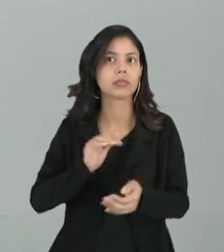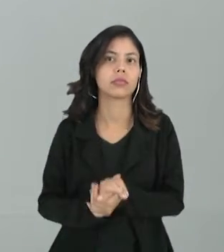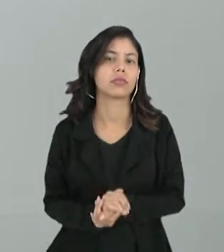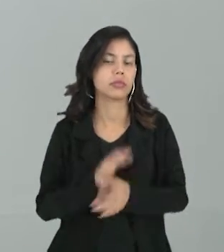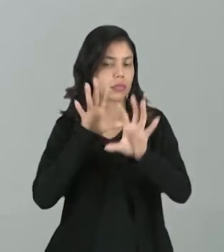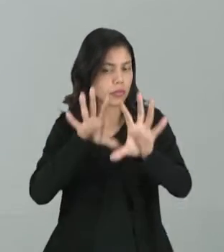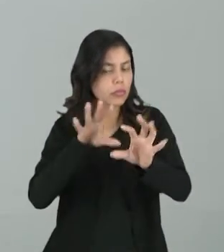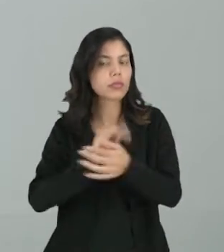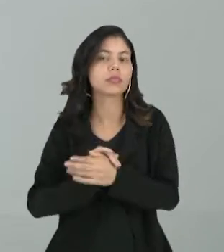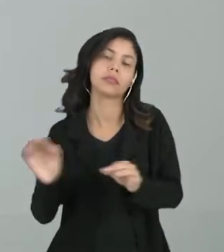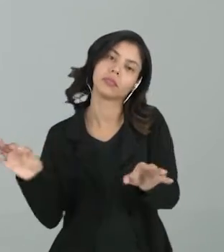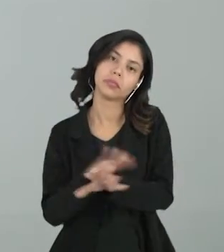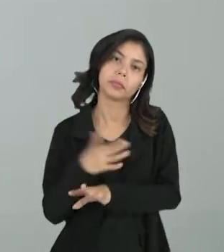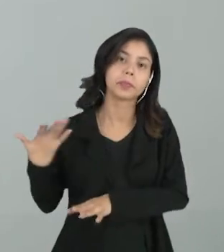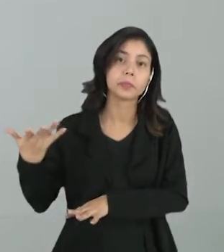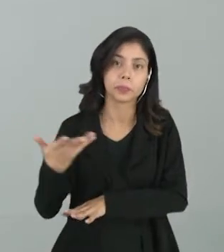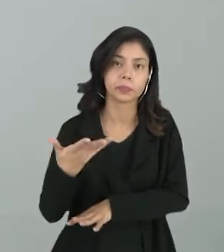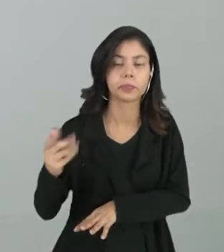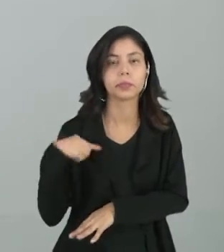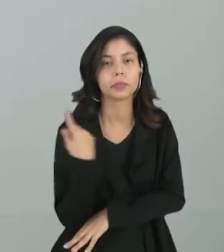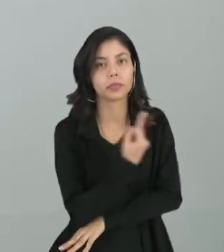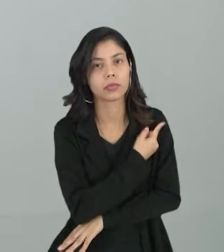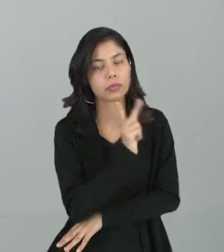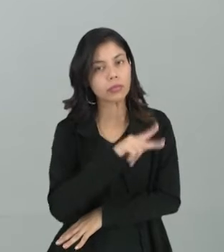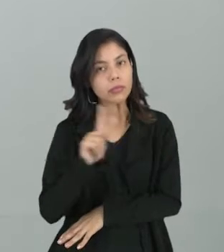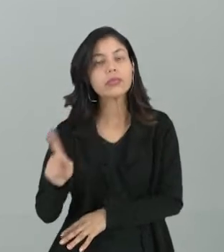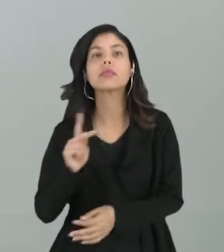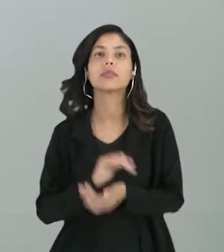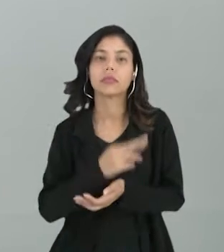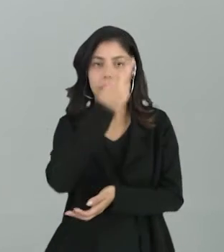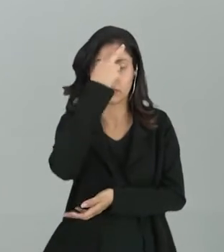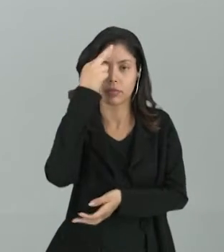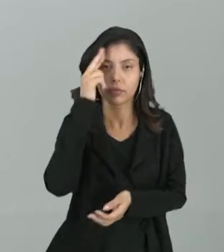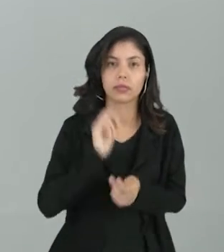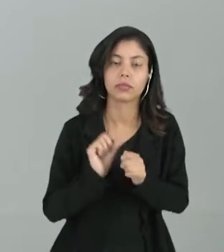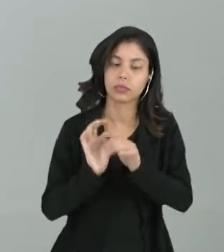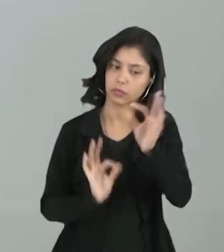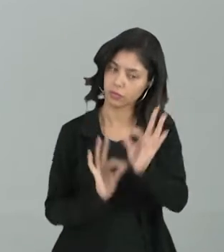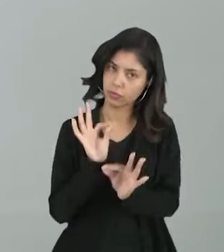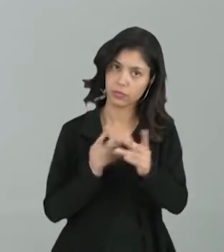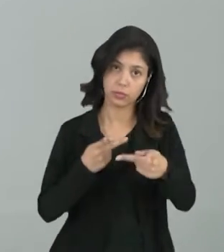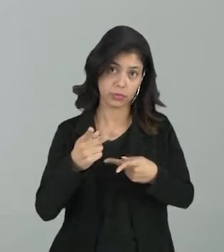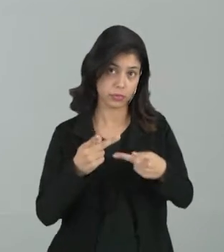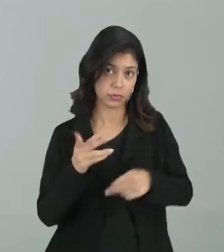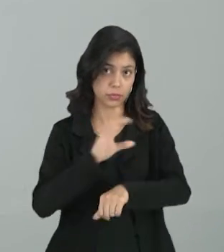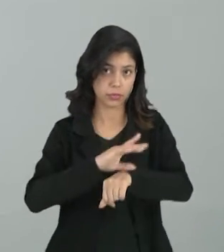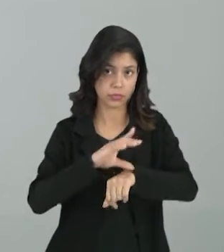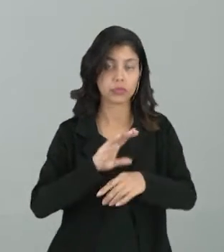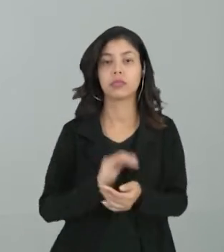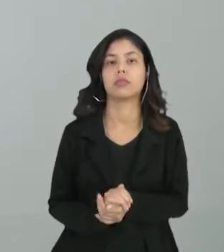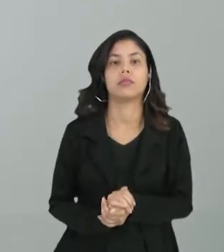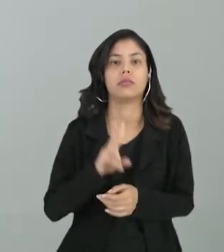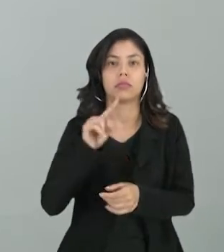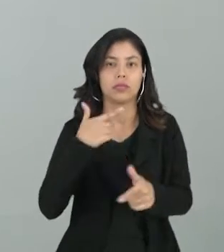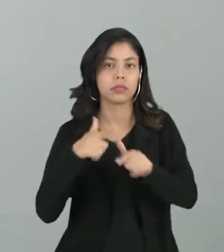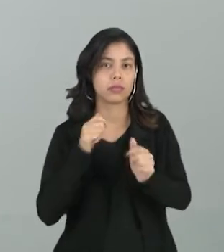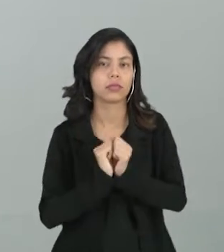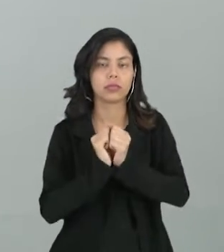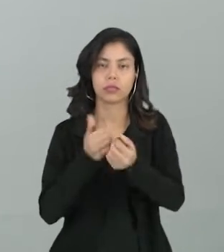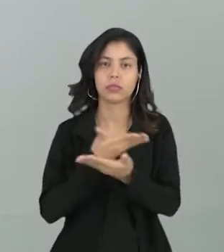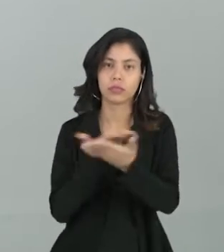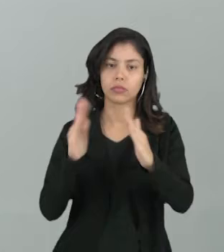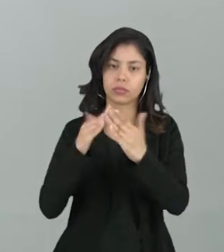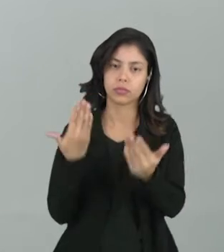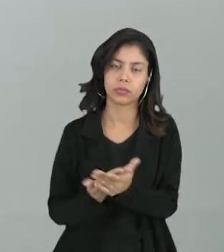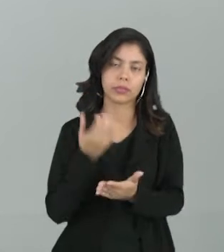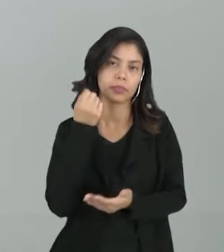que serve de base para os professores de História construírem aí os planos de curso que eles vão trabalhar com vocês aí